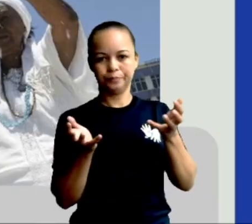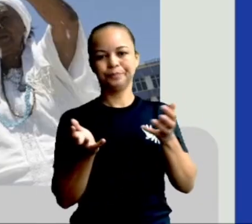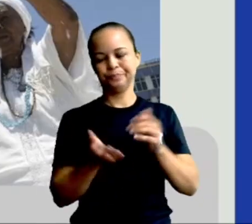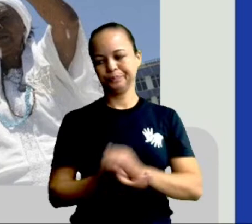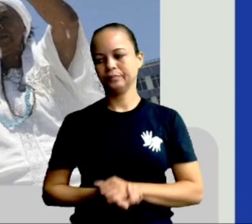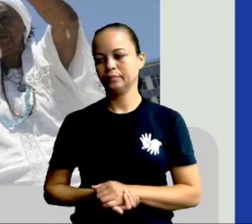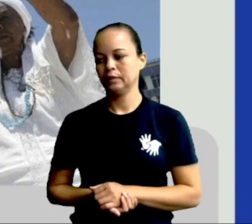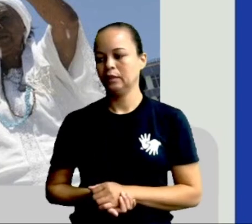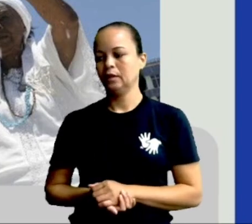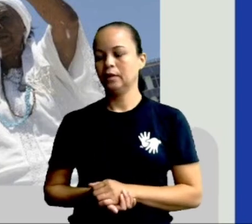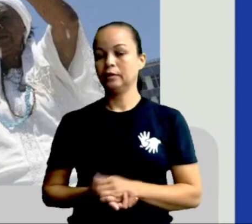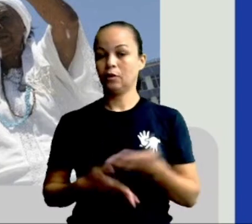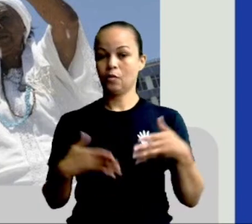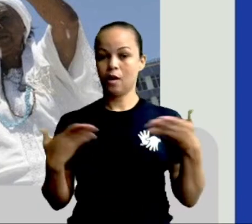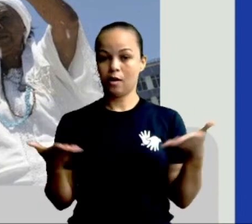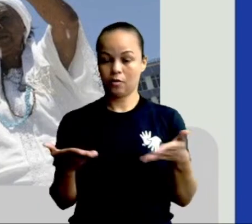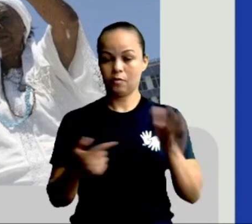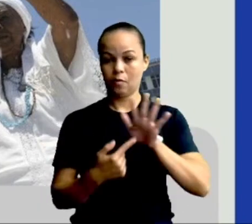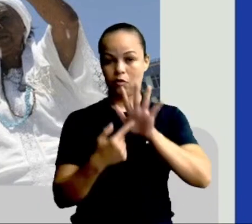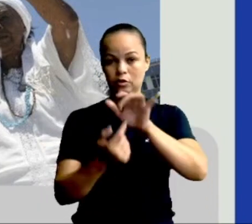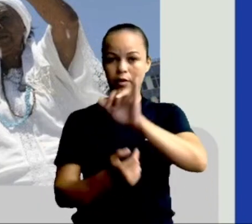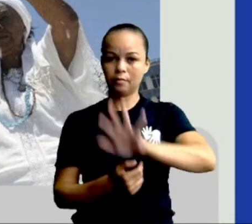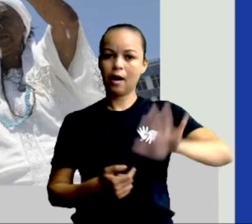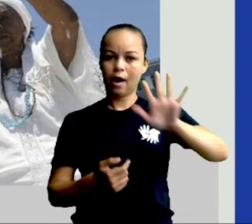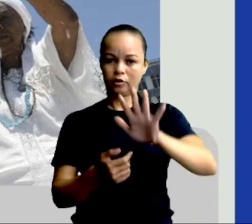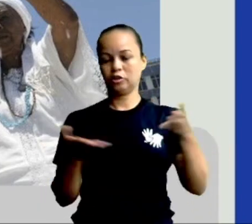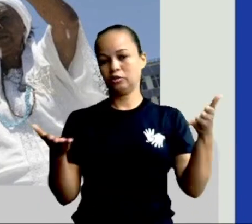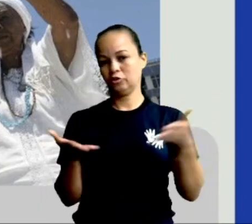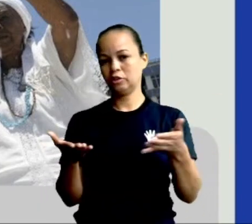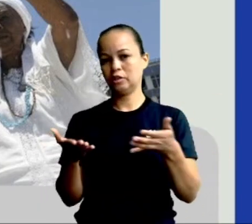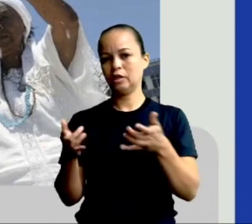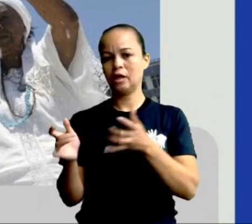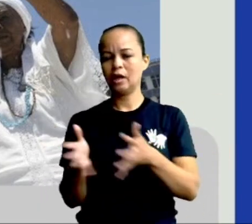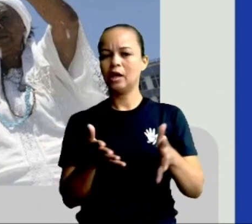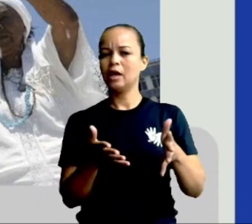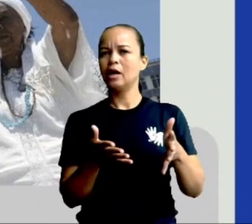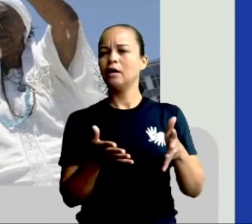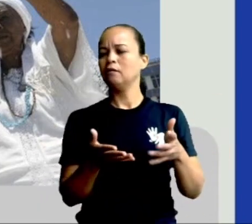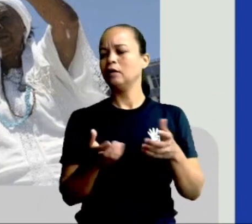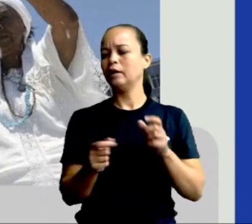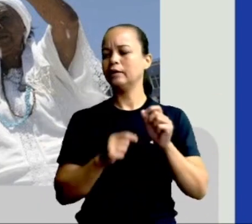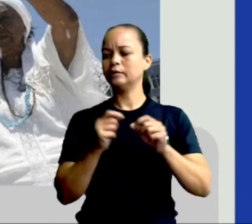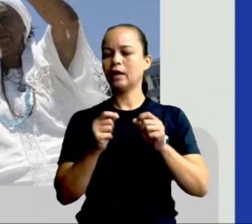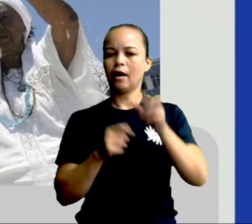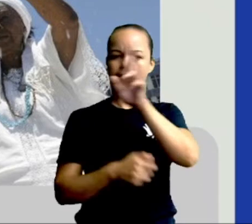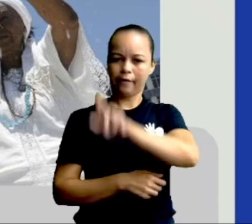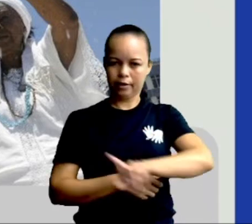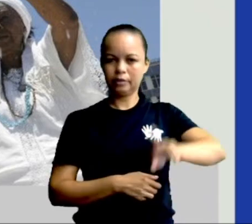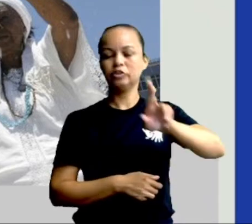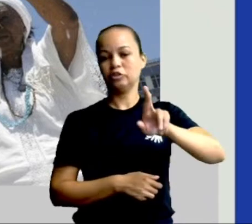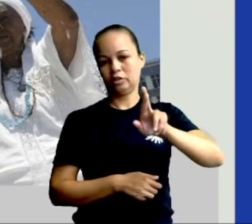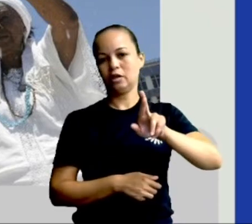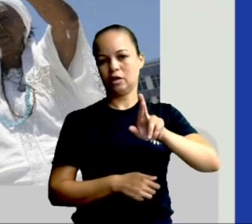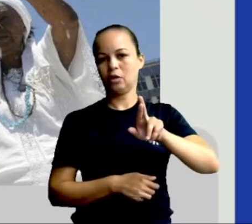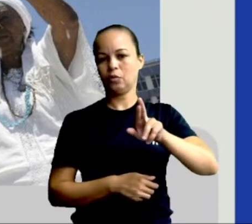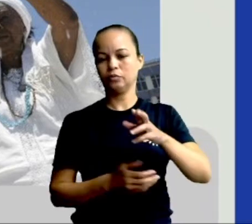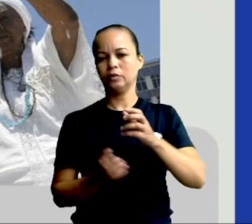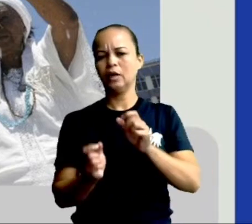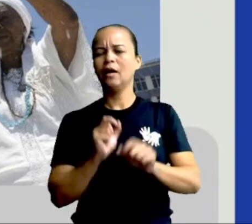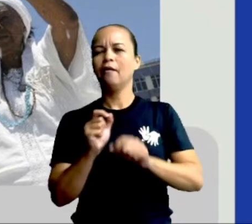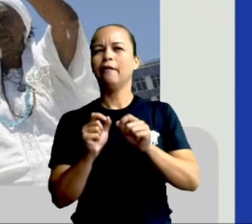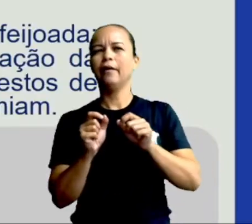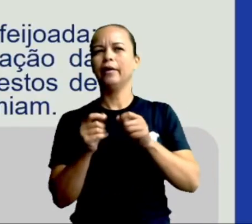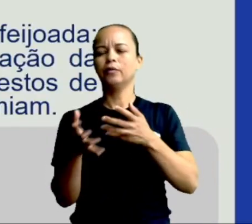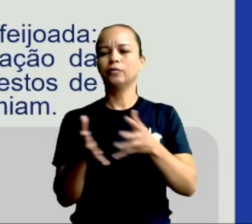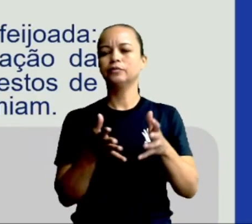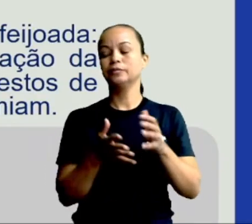Aí, aqui eu trago a imagem, né? São imagens atuais da religião, né? De cultos